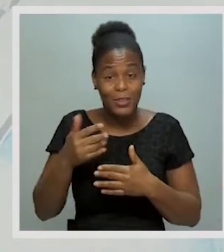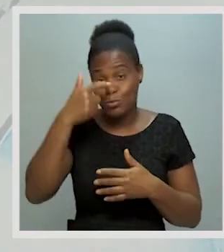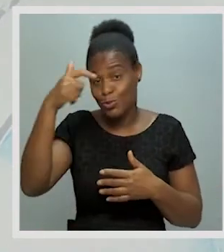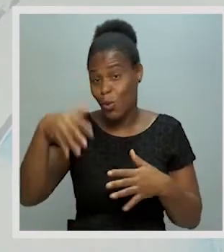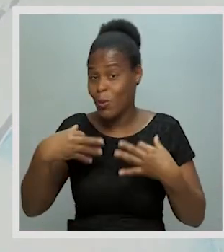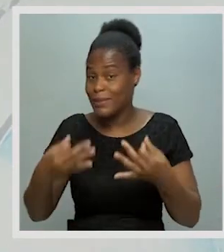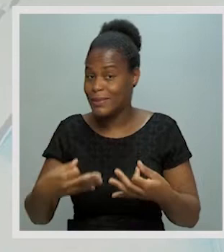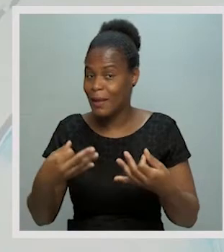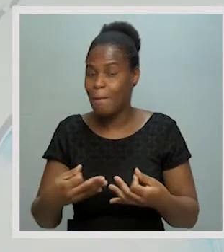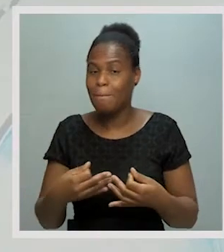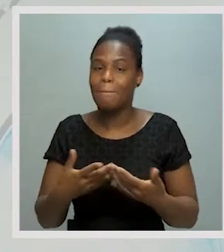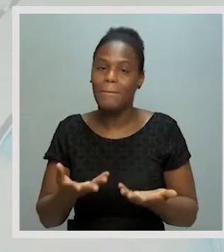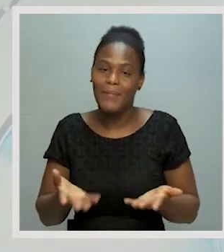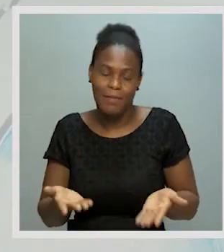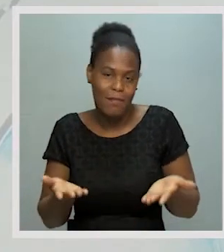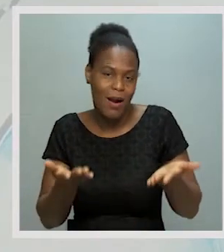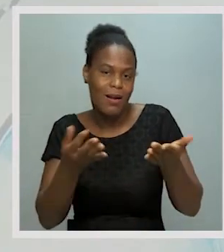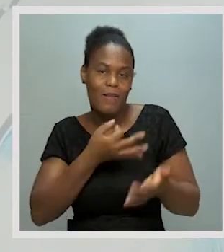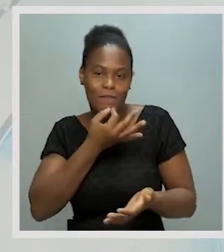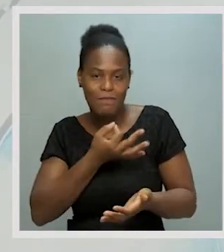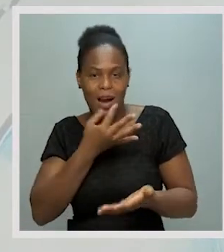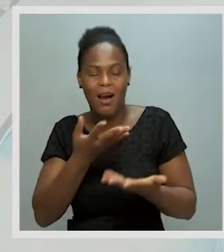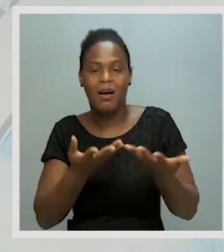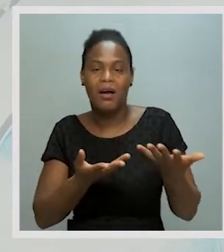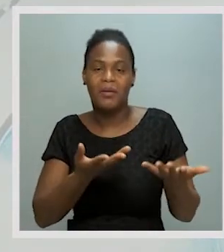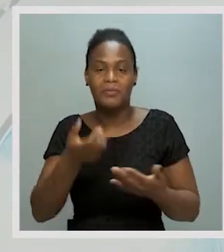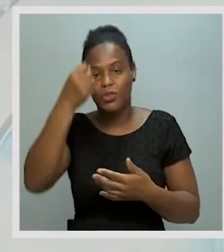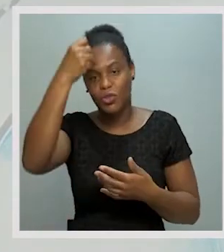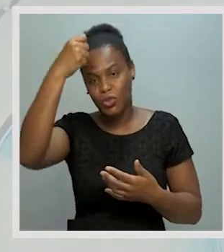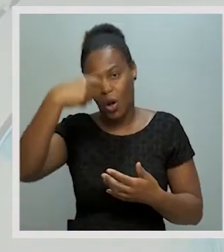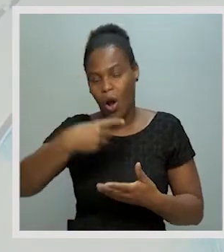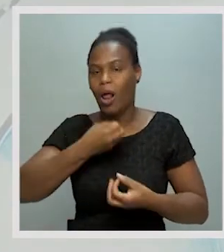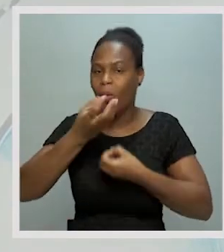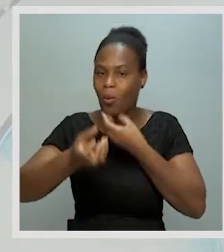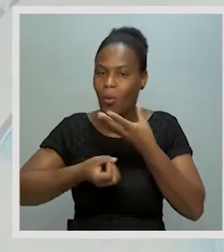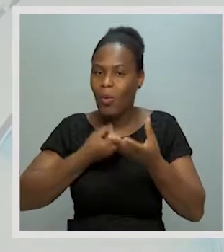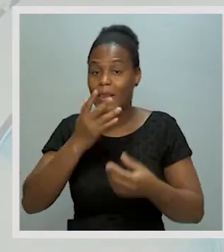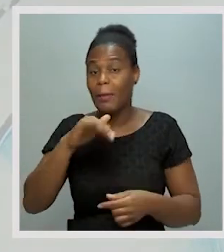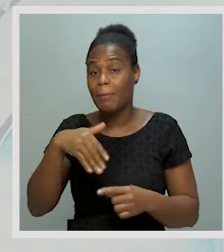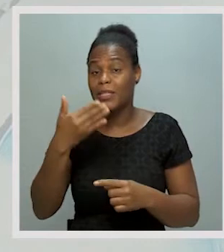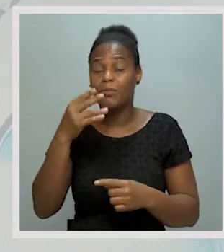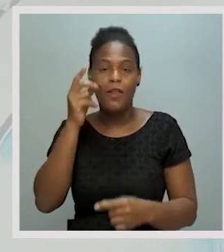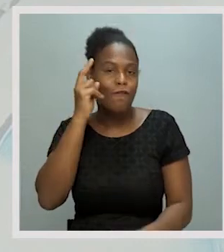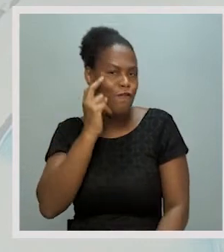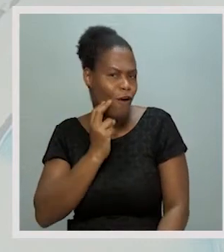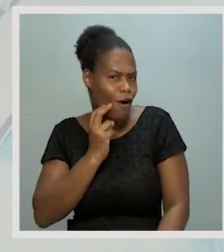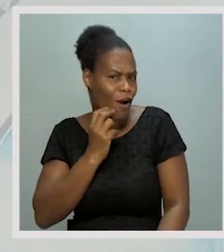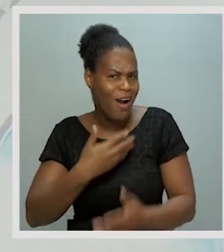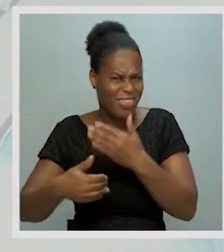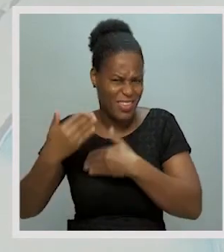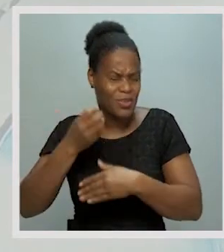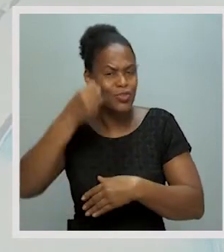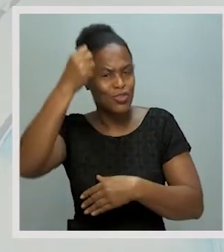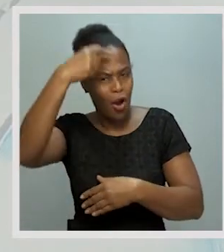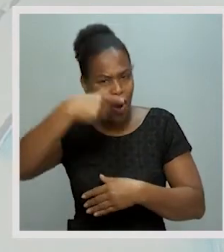tinha alguém sempre que acabava por falar, não é? Nas histórias contadas, principalmente pelas avós,